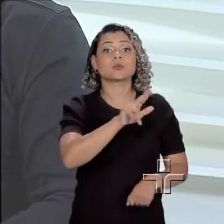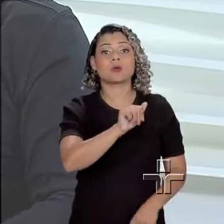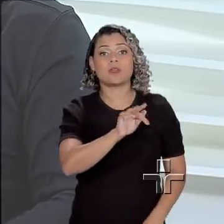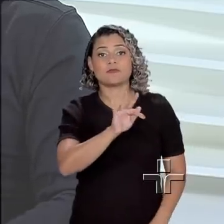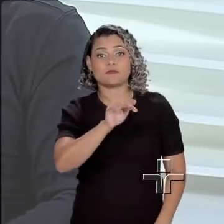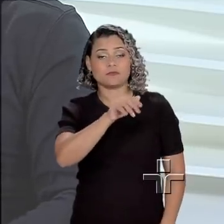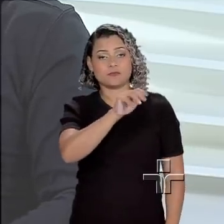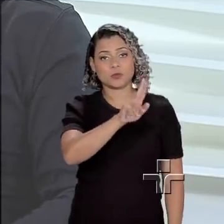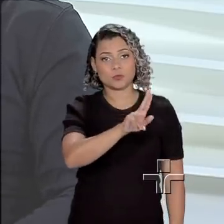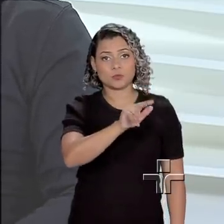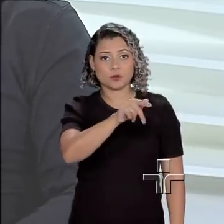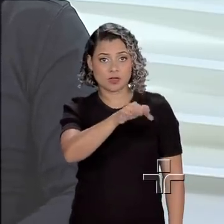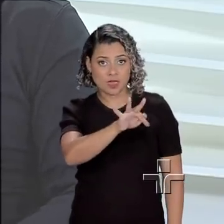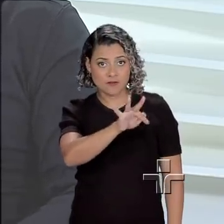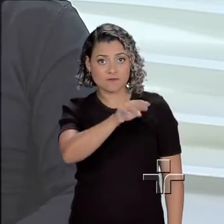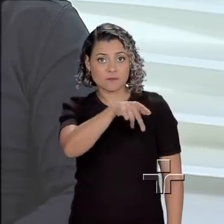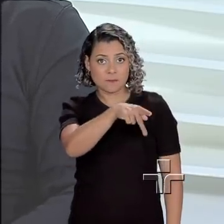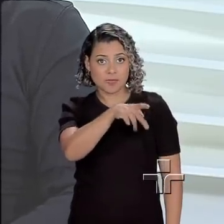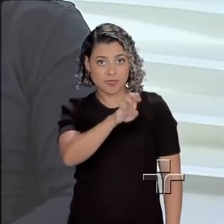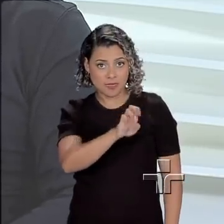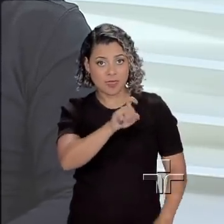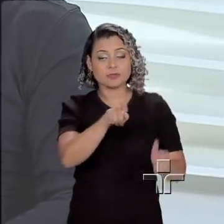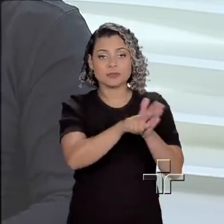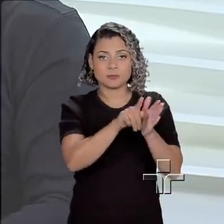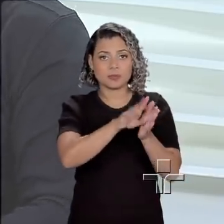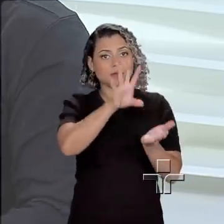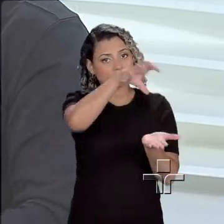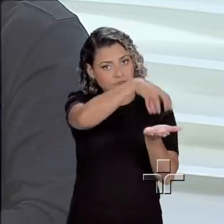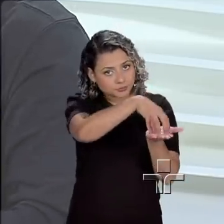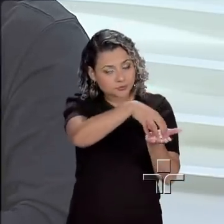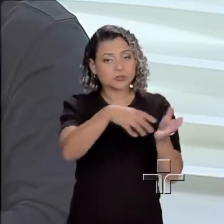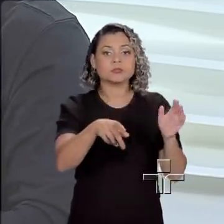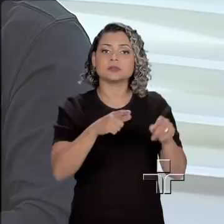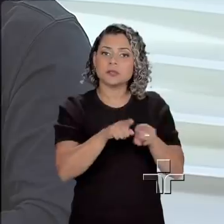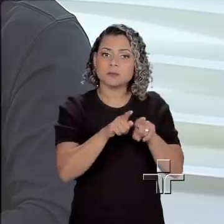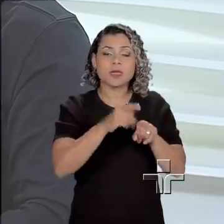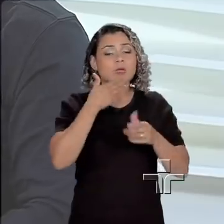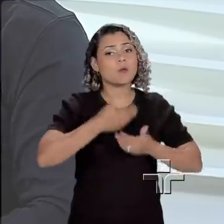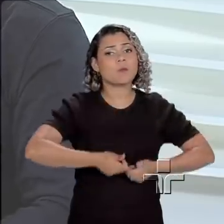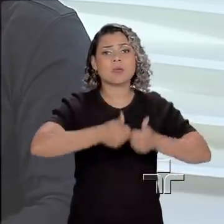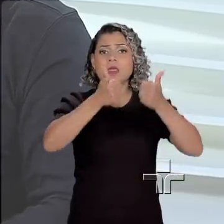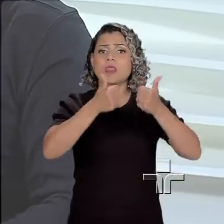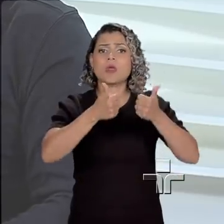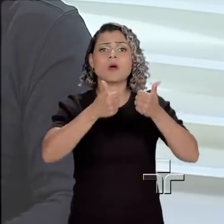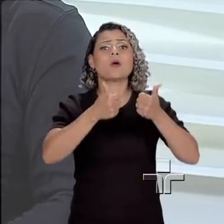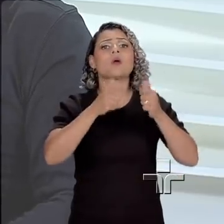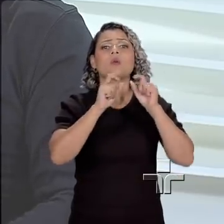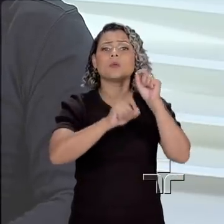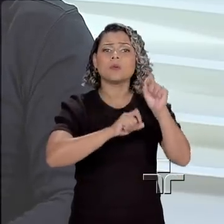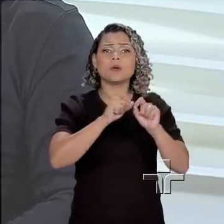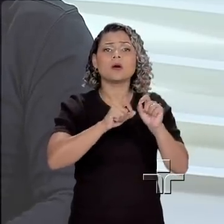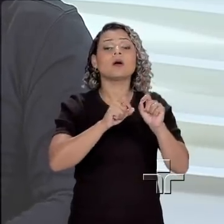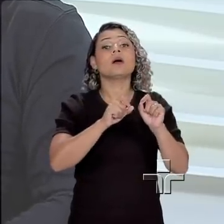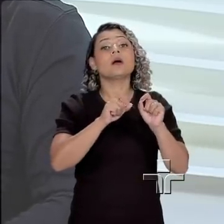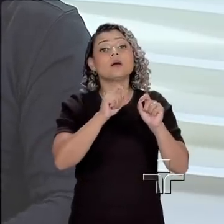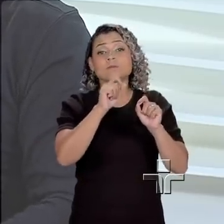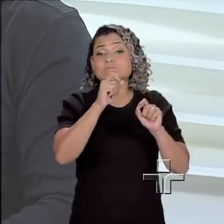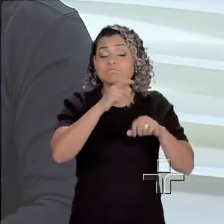Canterbury, de ter sido professor da UFPE também no Centro de Informática, que hoje é um dos melhores centros de graduação e pós-graduação do